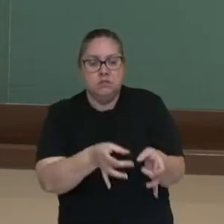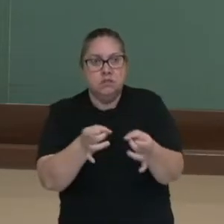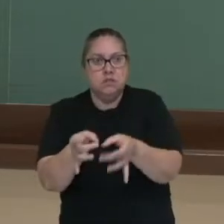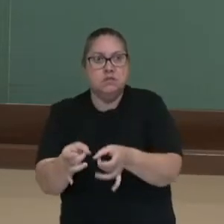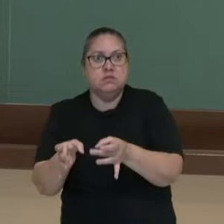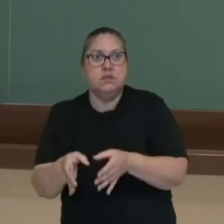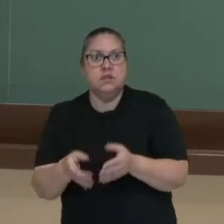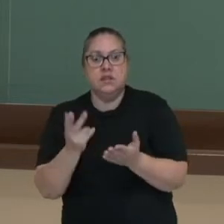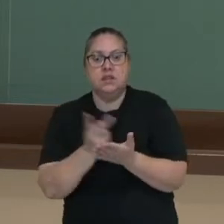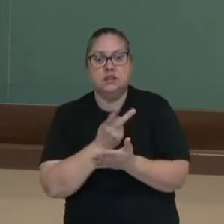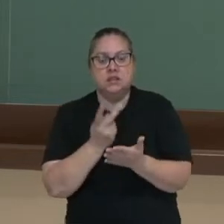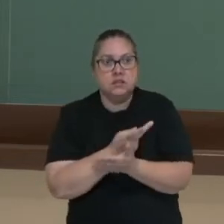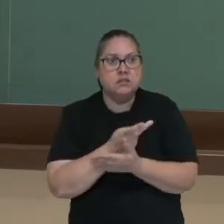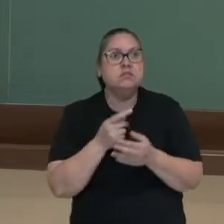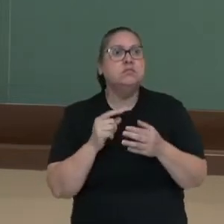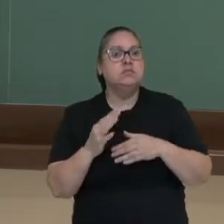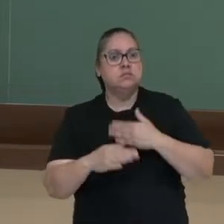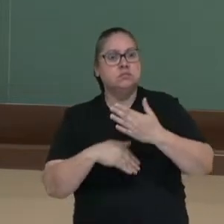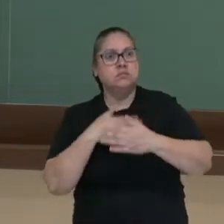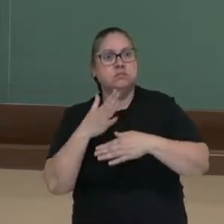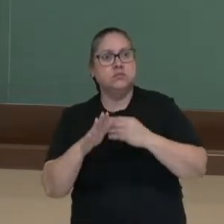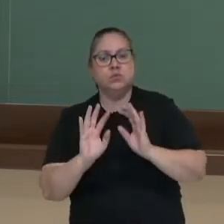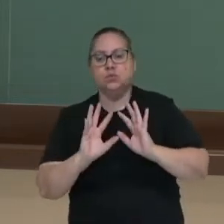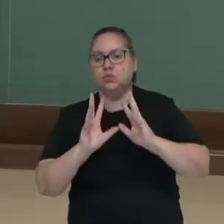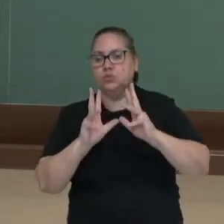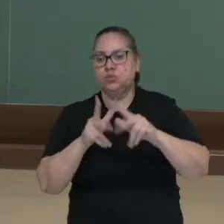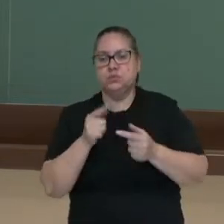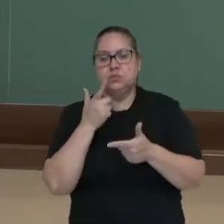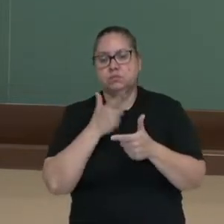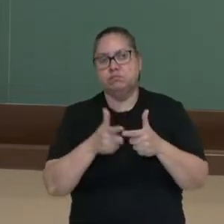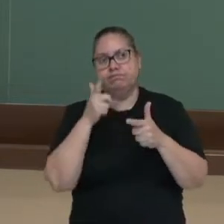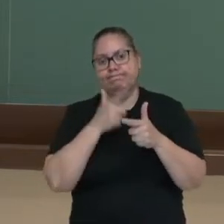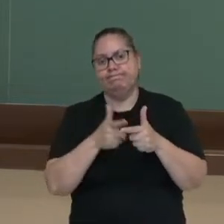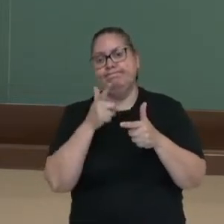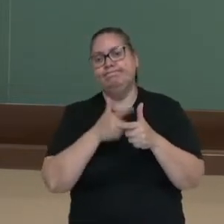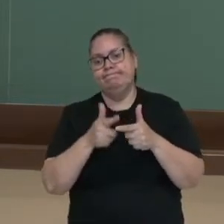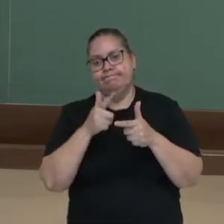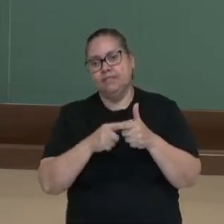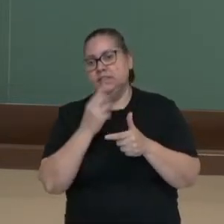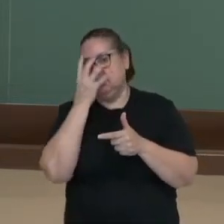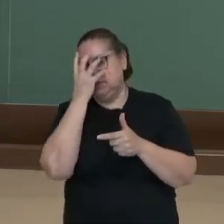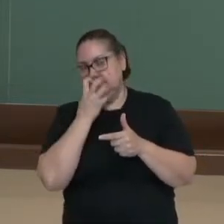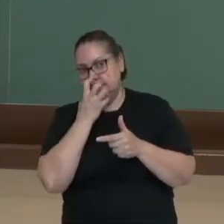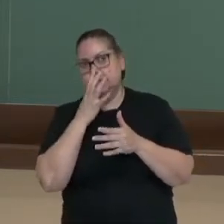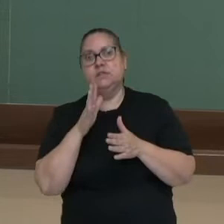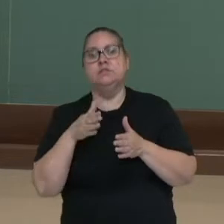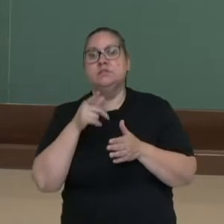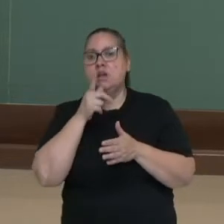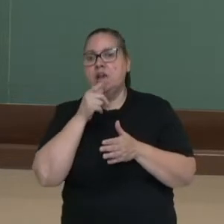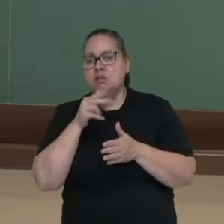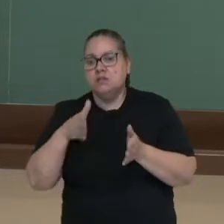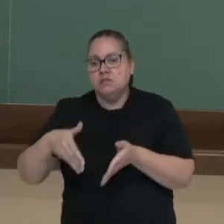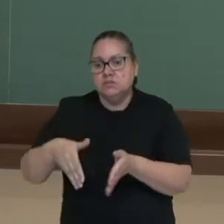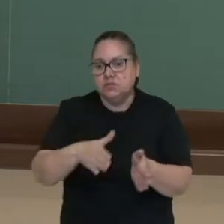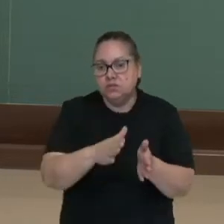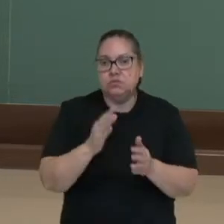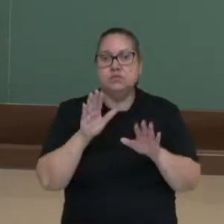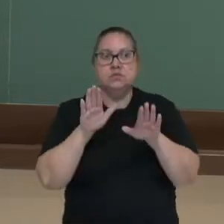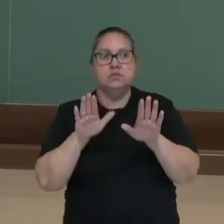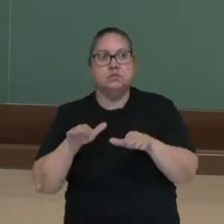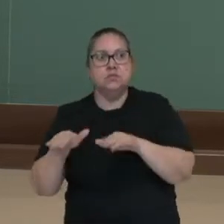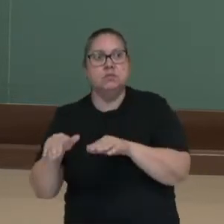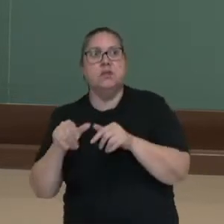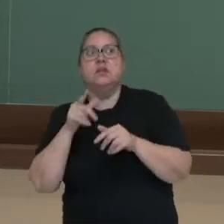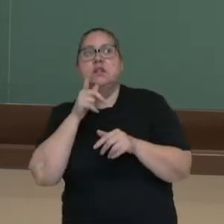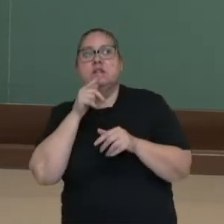de resíduos vai gerar todo esse problema ali nos rios, nos oceanos e nos mares, né? Também